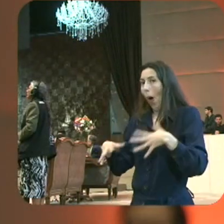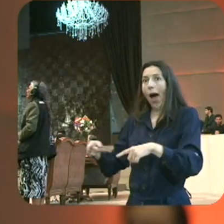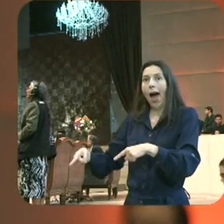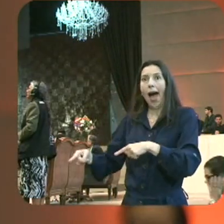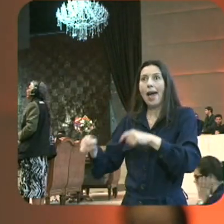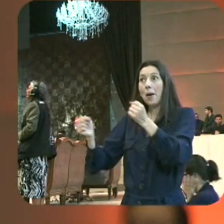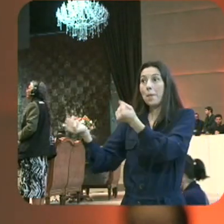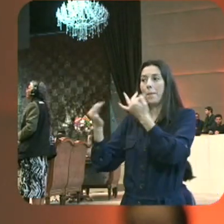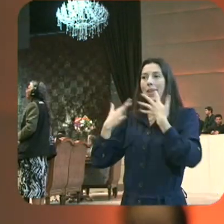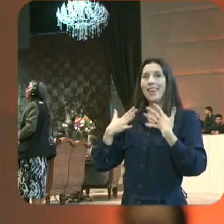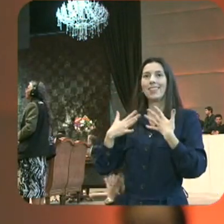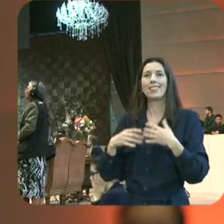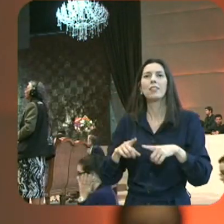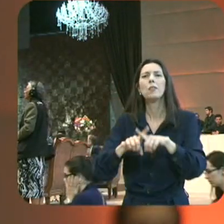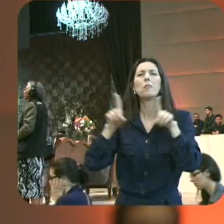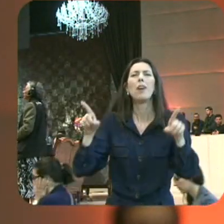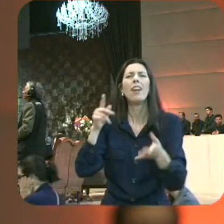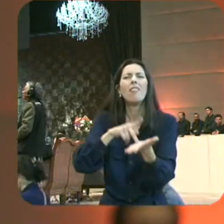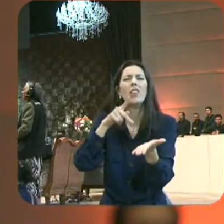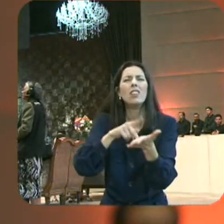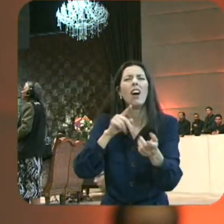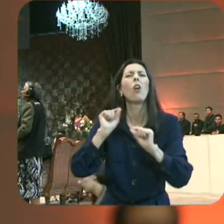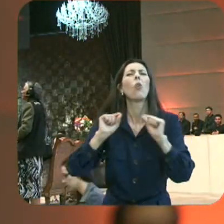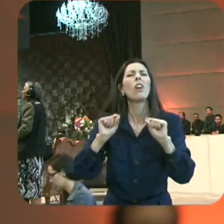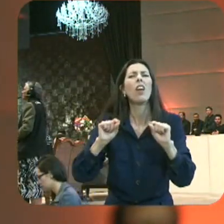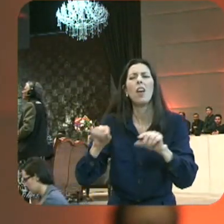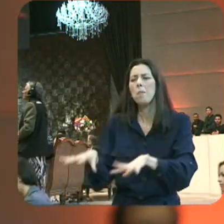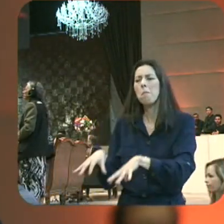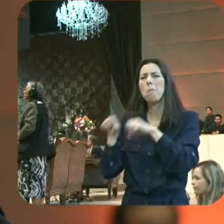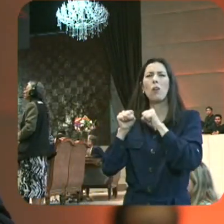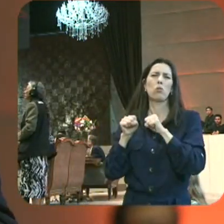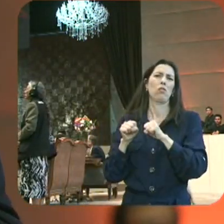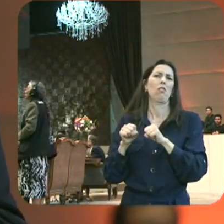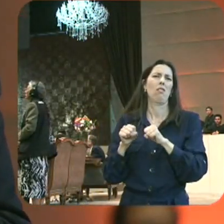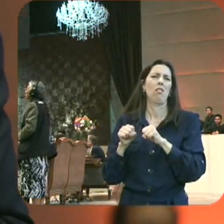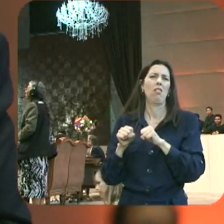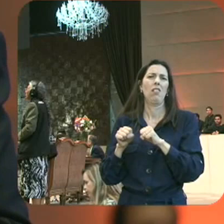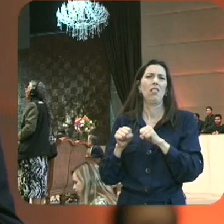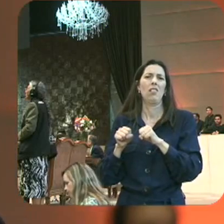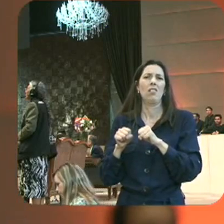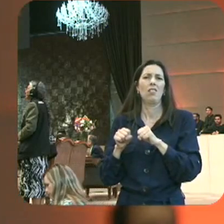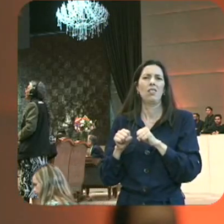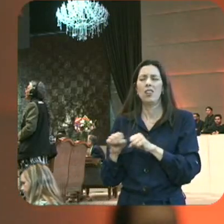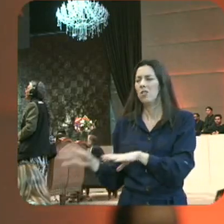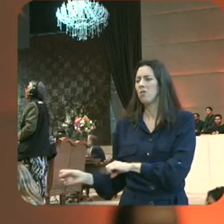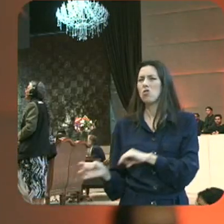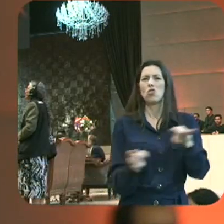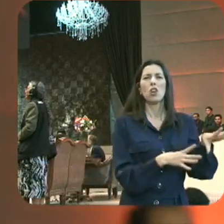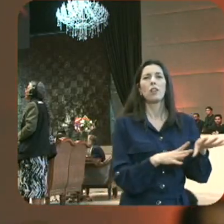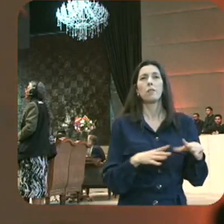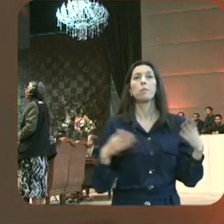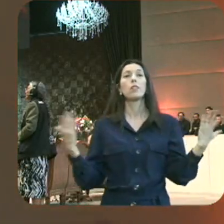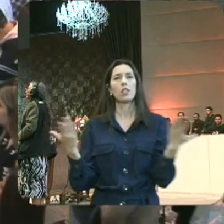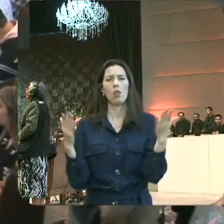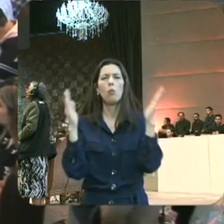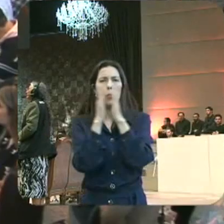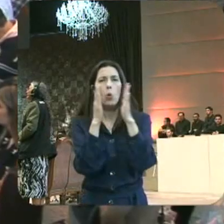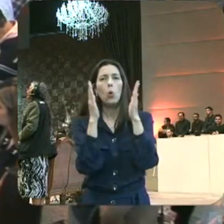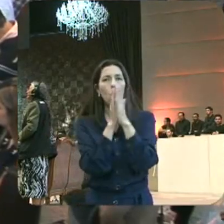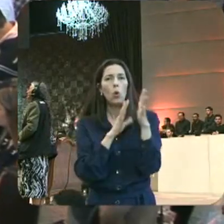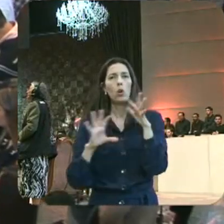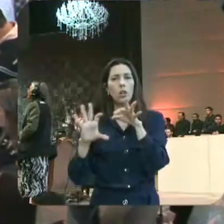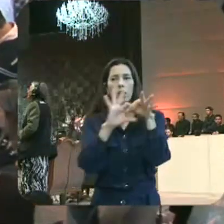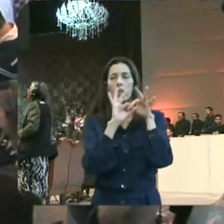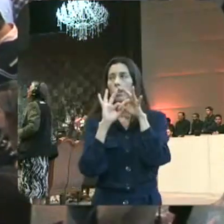daí, é confusão, tá? Vamos orar juntos aqui?